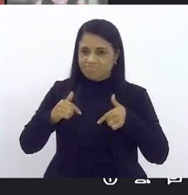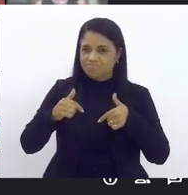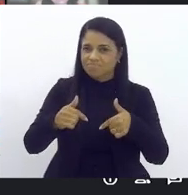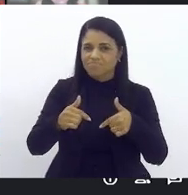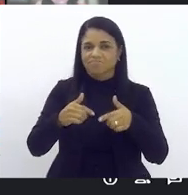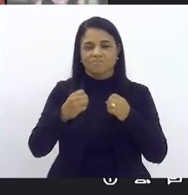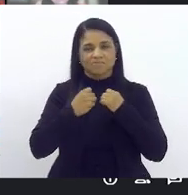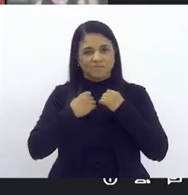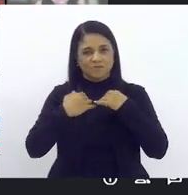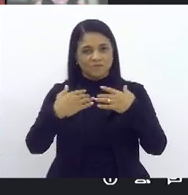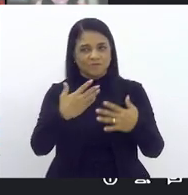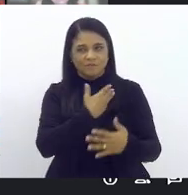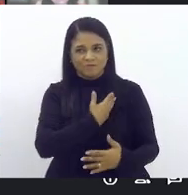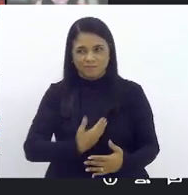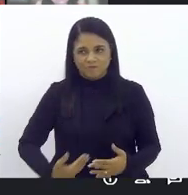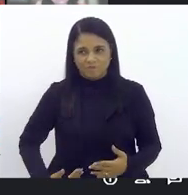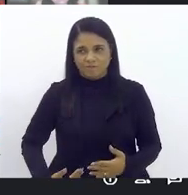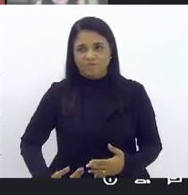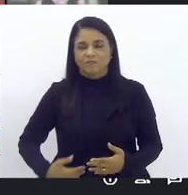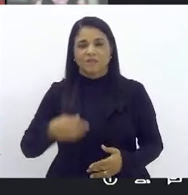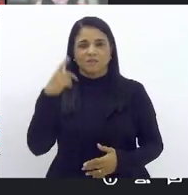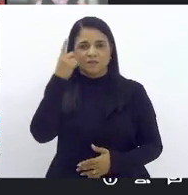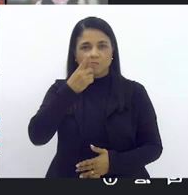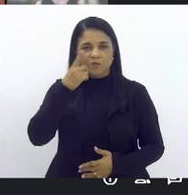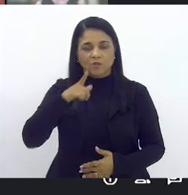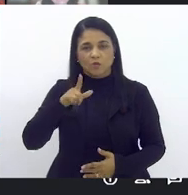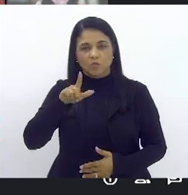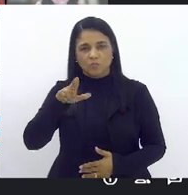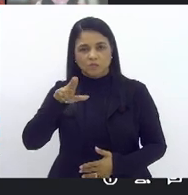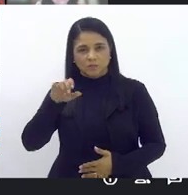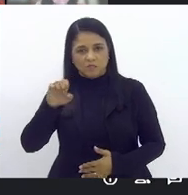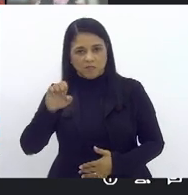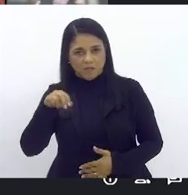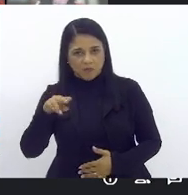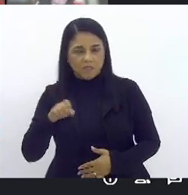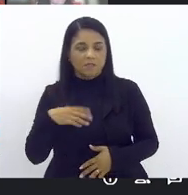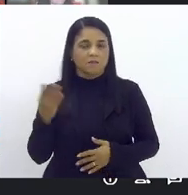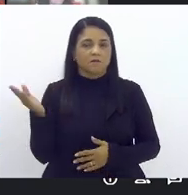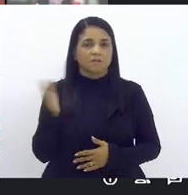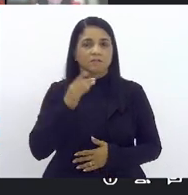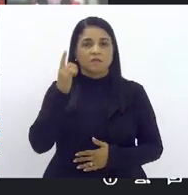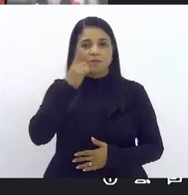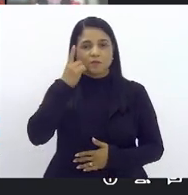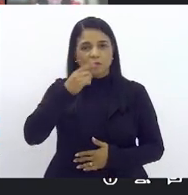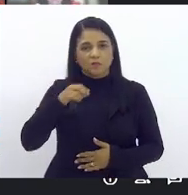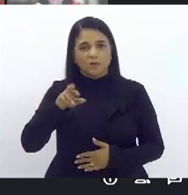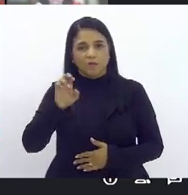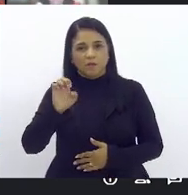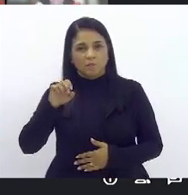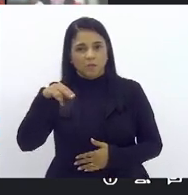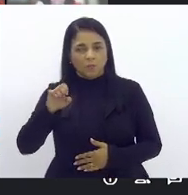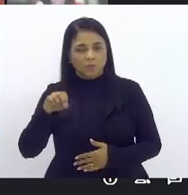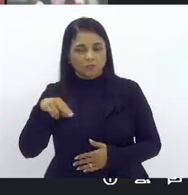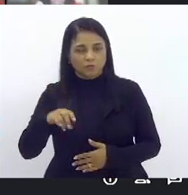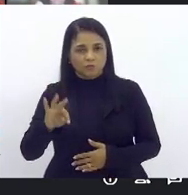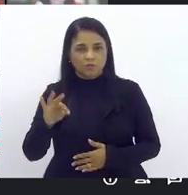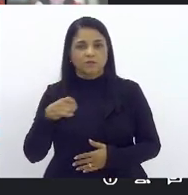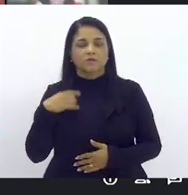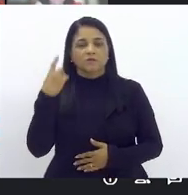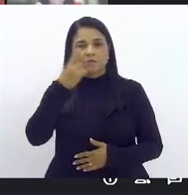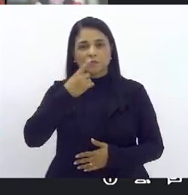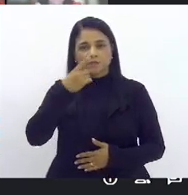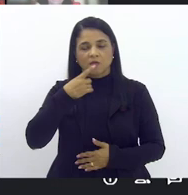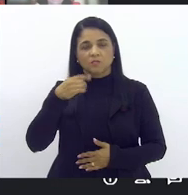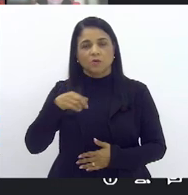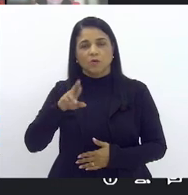desta audiência pública, deputada Luciene Cavalcante, o deputado Reimonte, o deputado Rogério Corrêa.